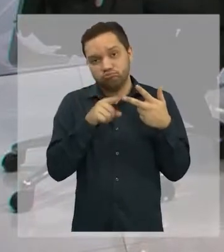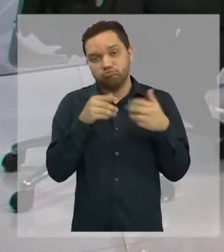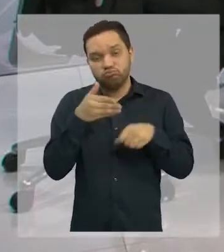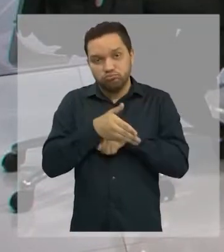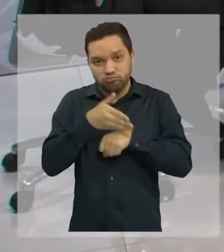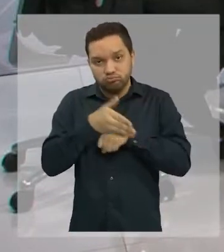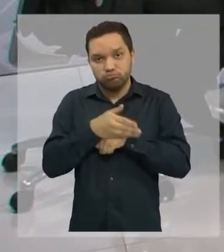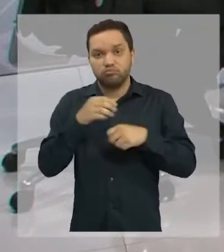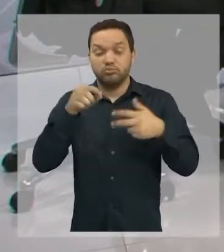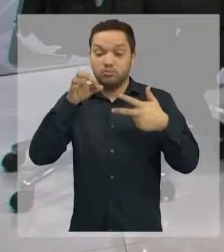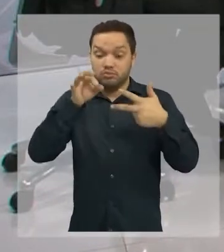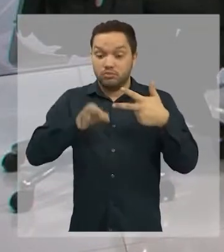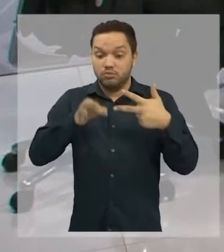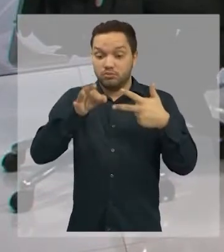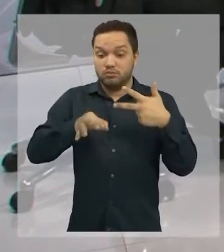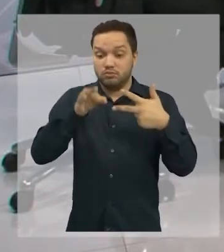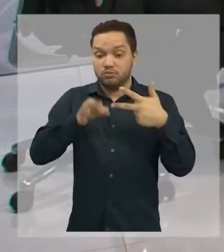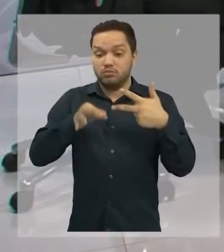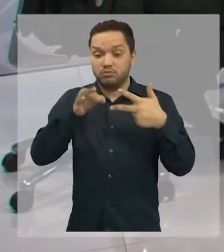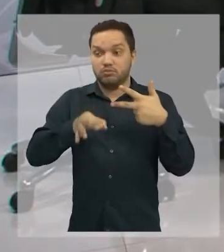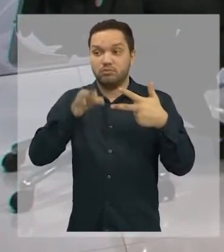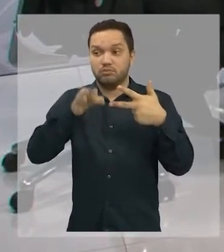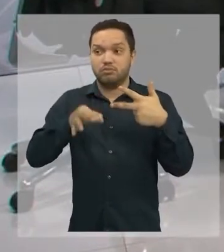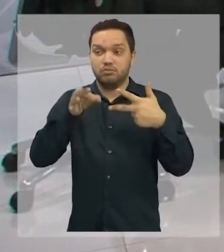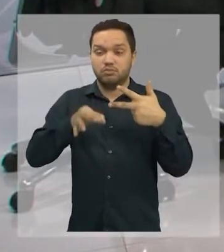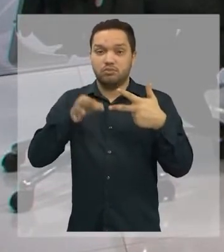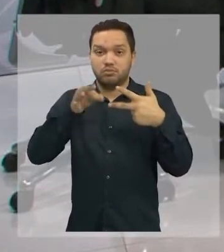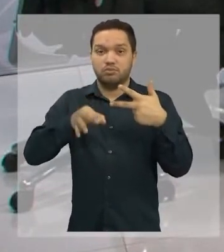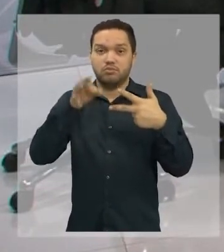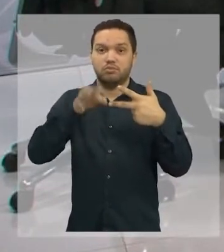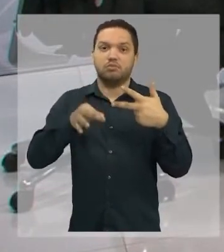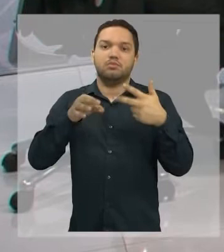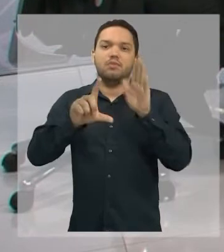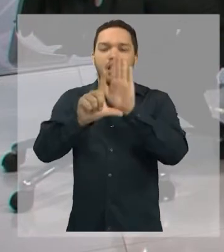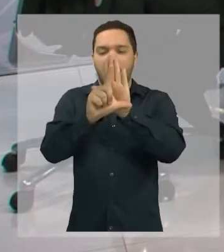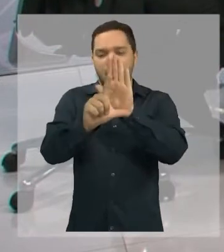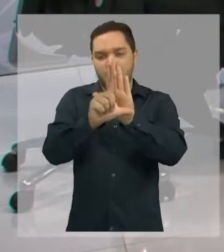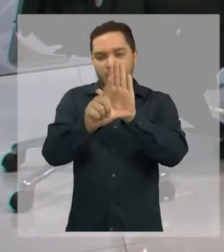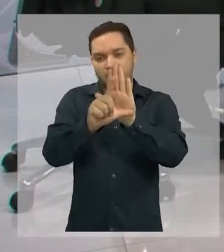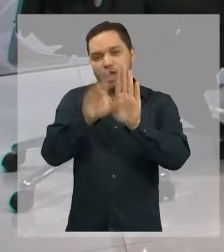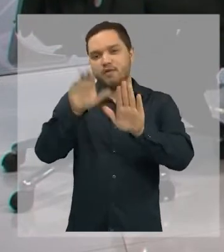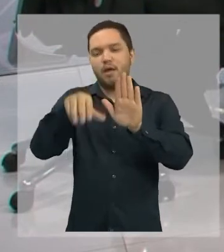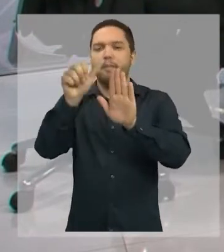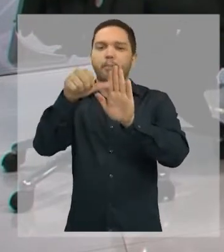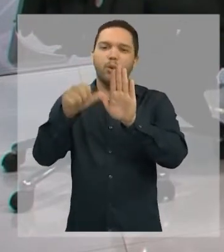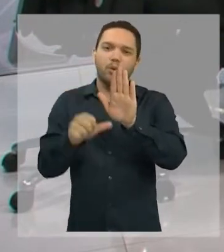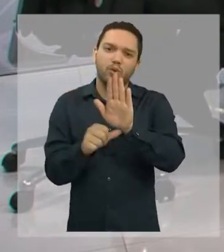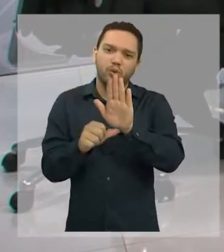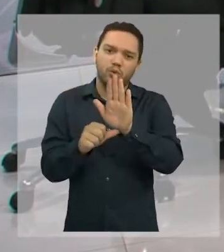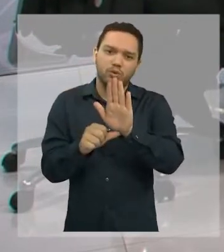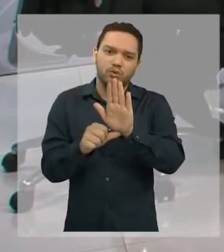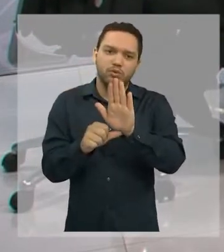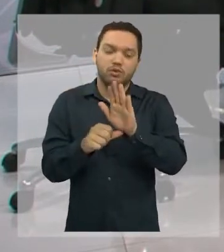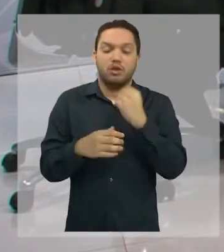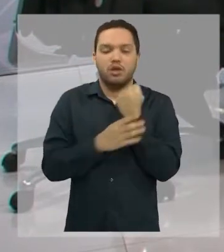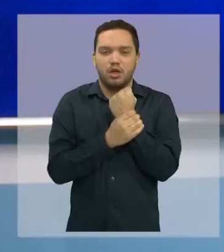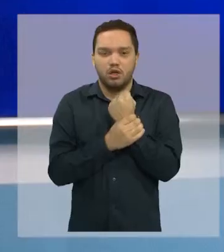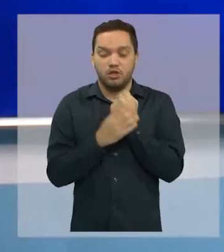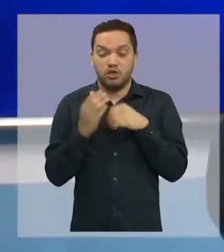significativa, porque é o Poder Judiciário quem reforma aquilo que vem do Poder Legislativo ou não, é quem garante